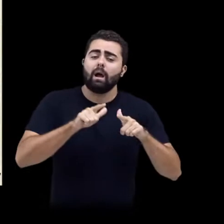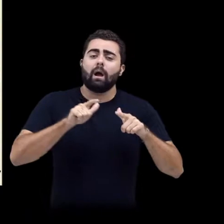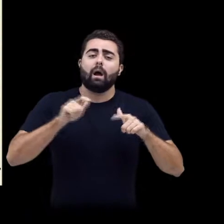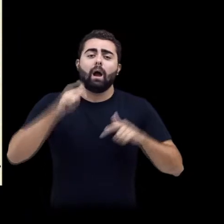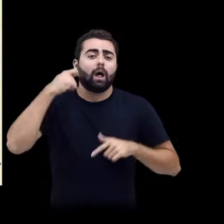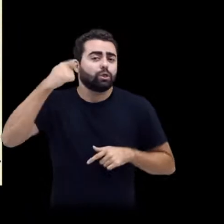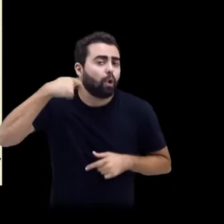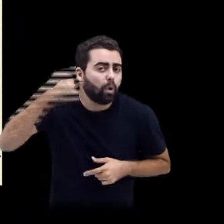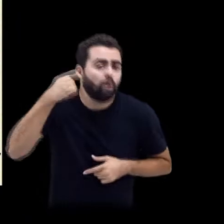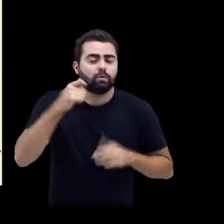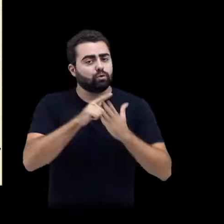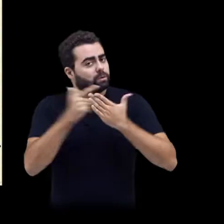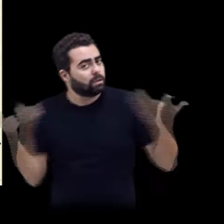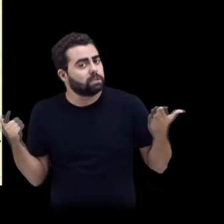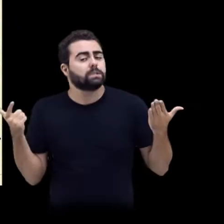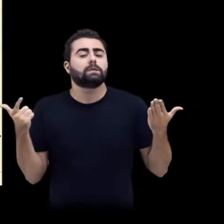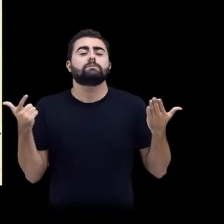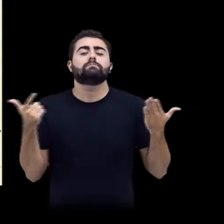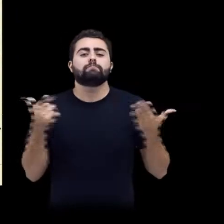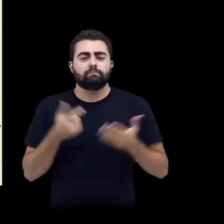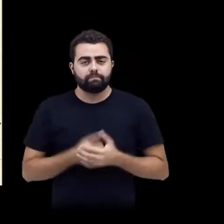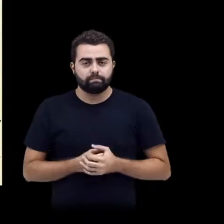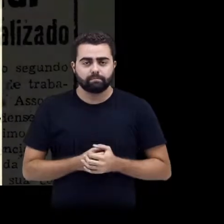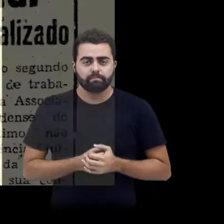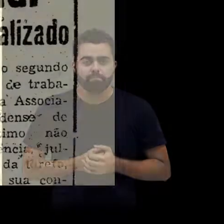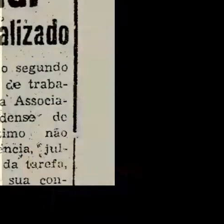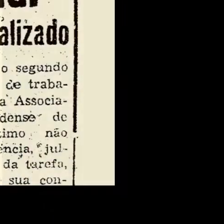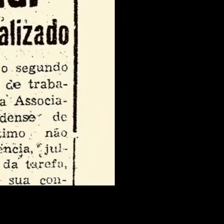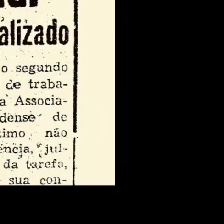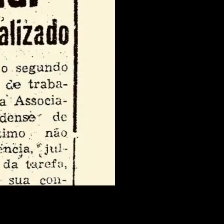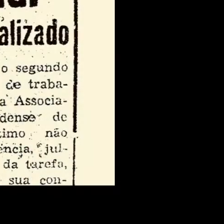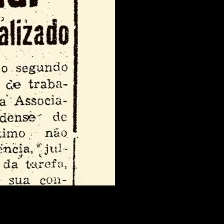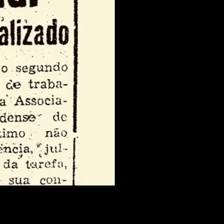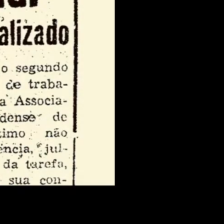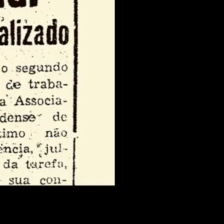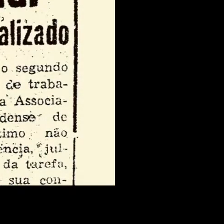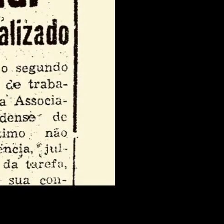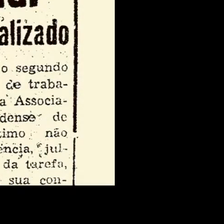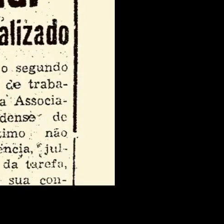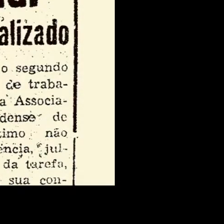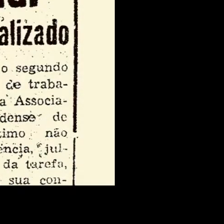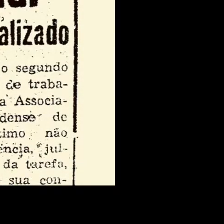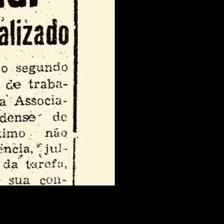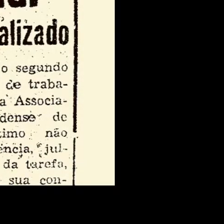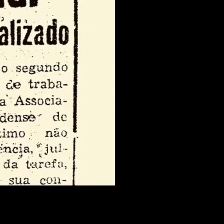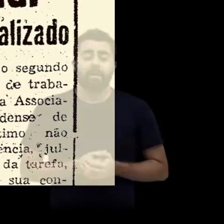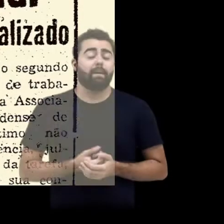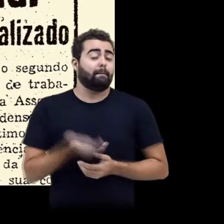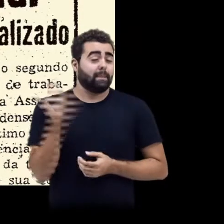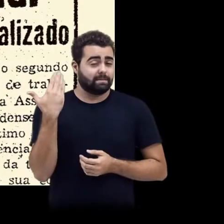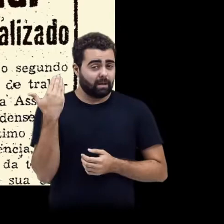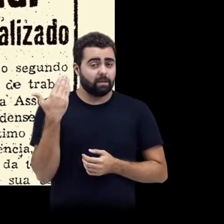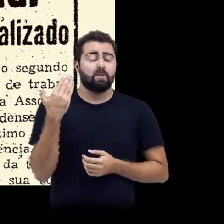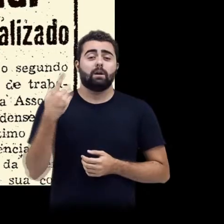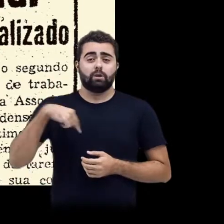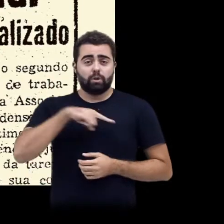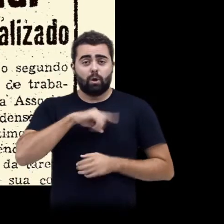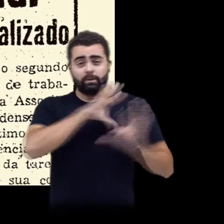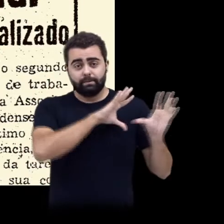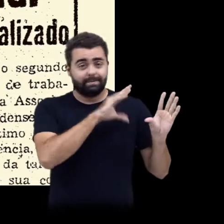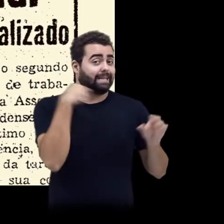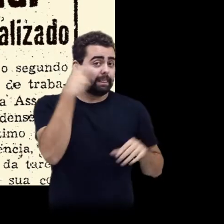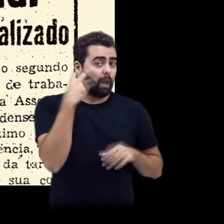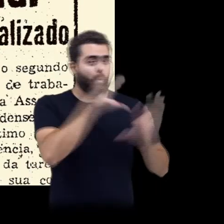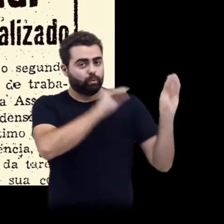jornais. Diário de Natal, denunciado o jornalista Irã Pereira por crime de injúria ao presidente Em Eurico. 49 nós saímos de Natal para Recife, né? Quando ele foi